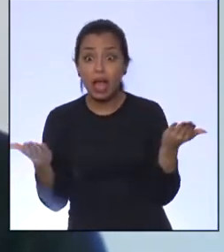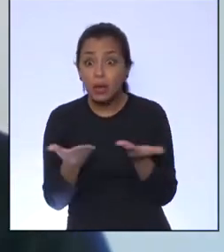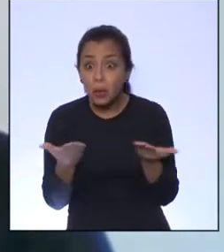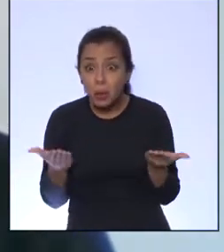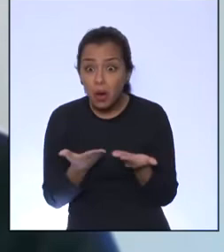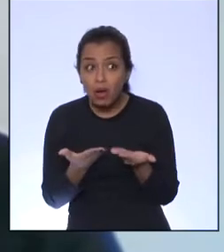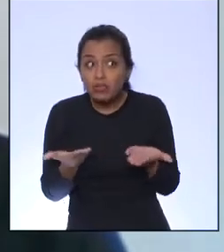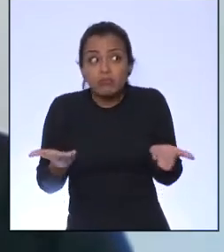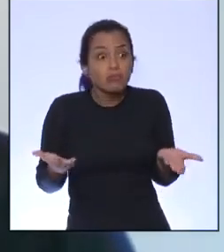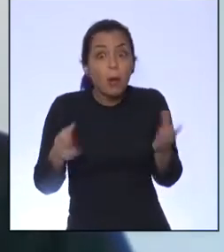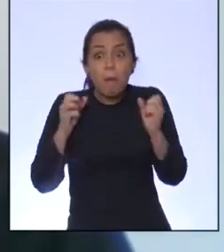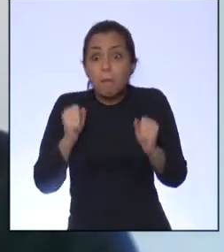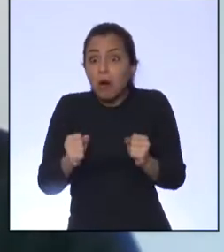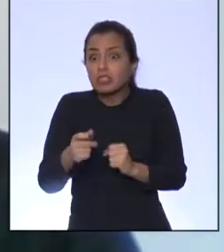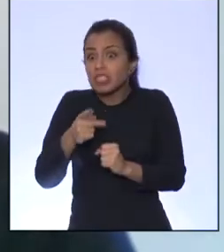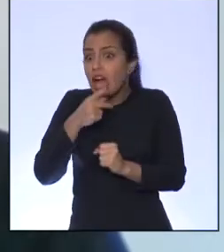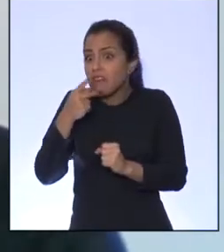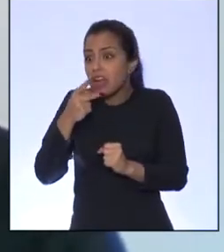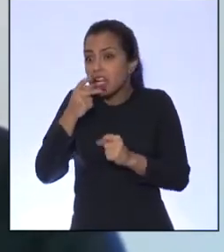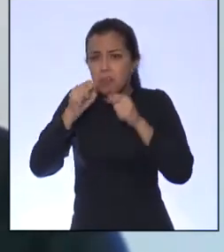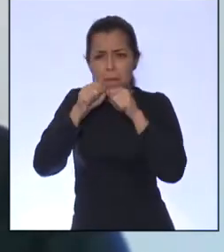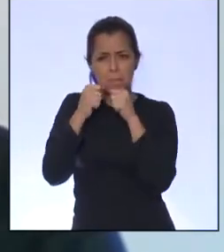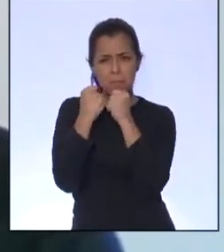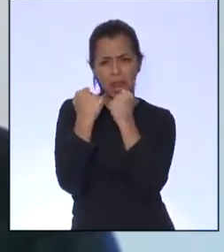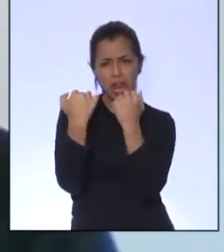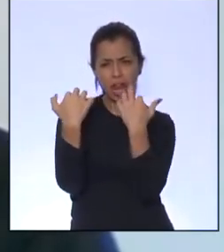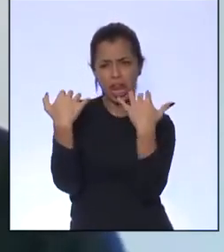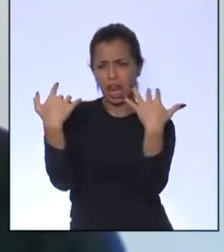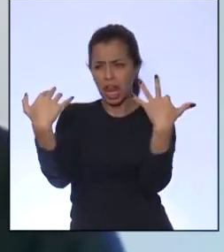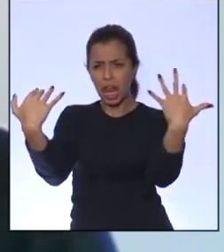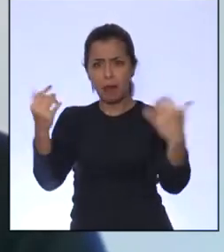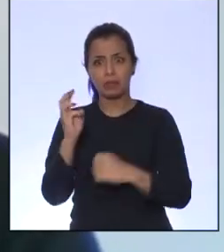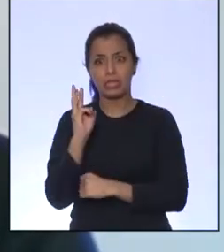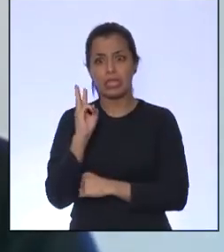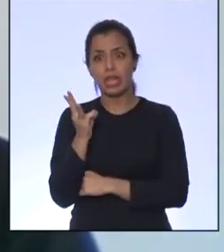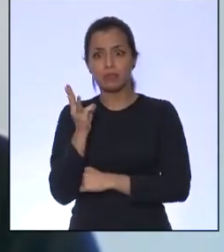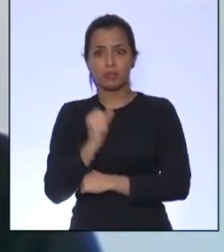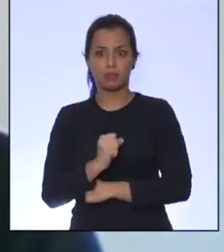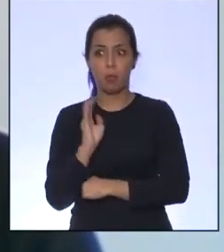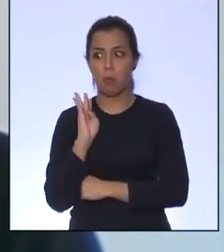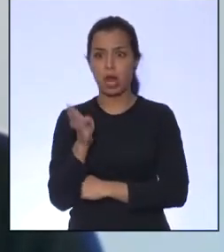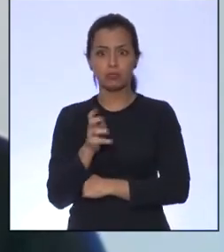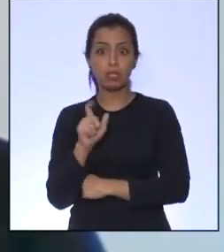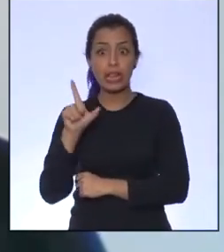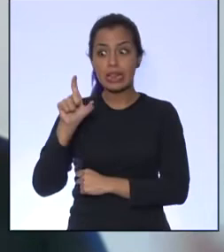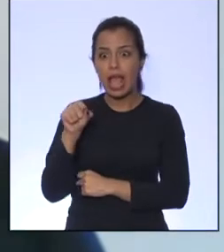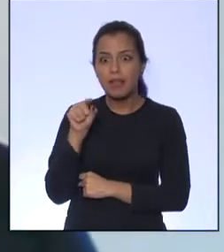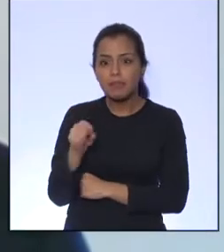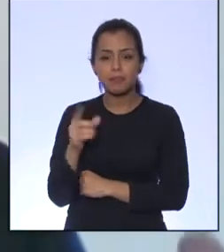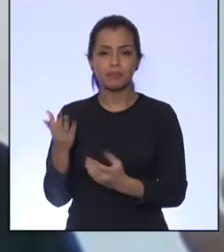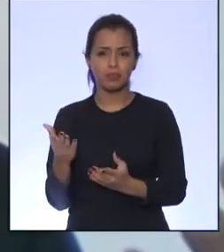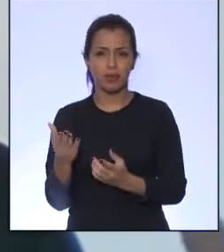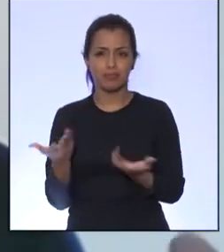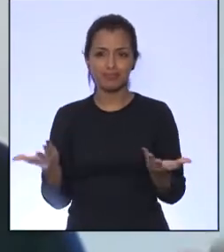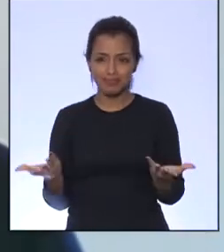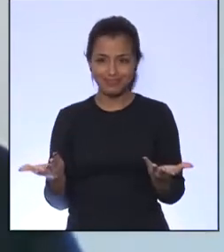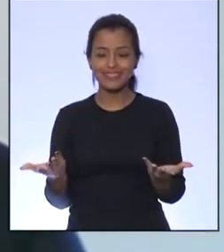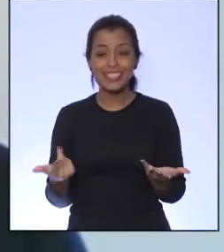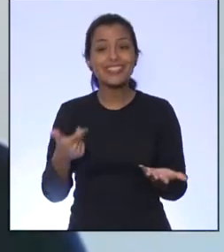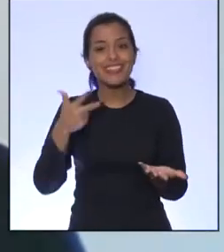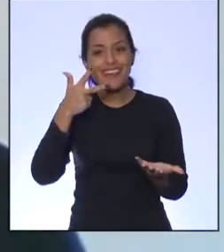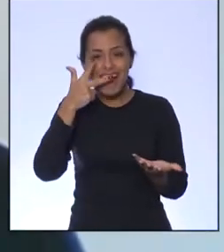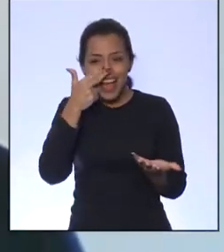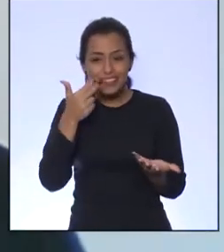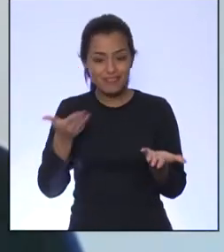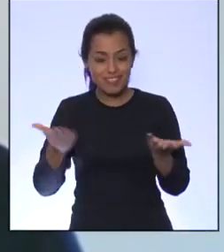estar falando para 3.000 pessoas, 4.000 pessoas, 10.000 pessoas, que eu acho que vai fazer o